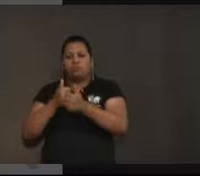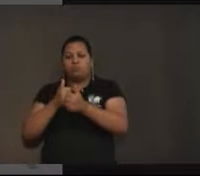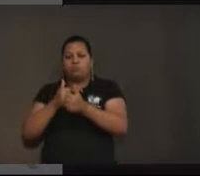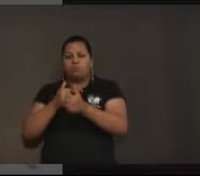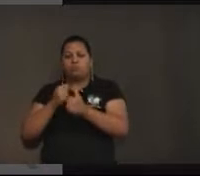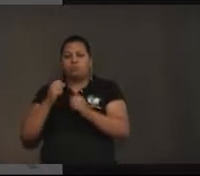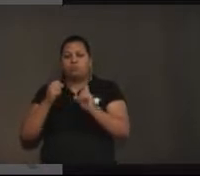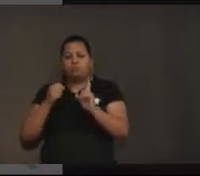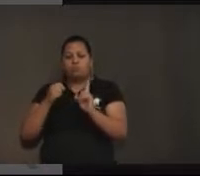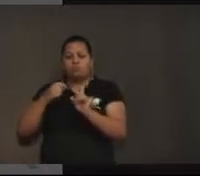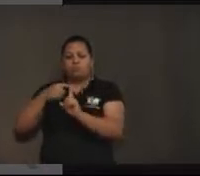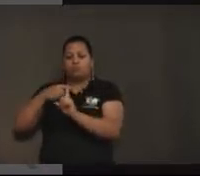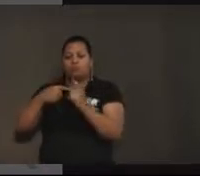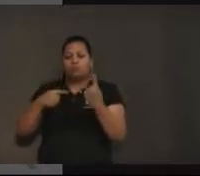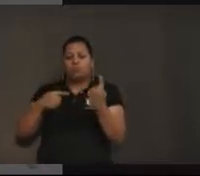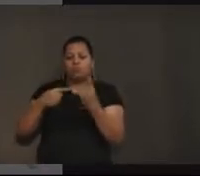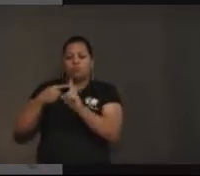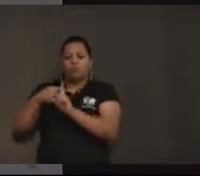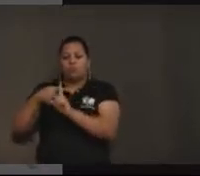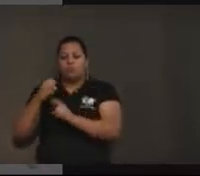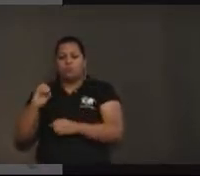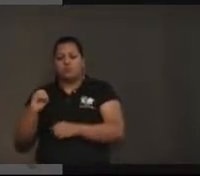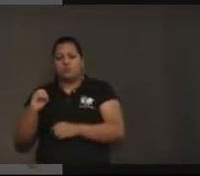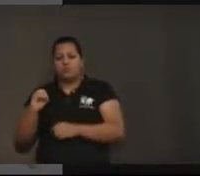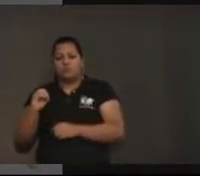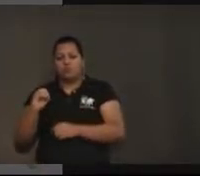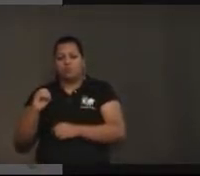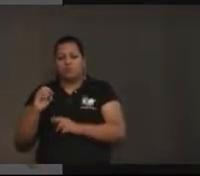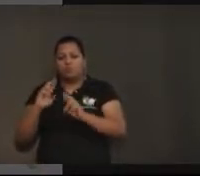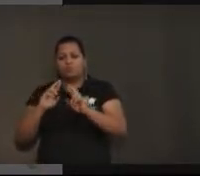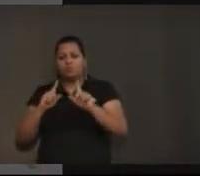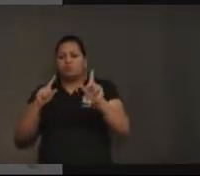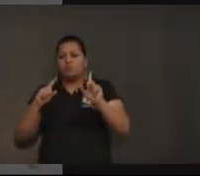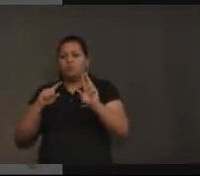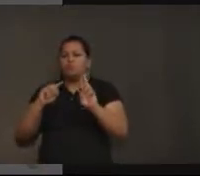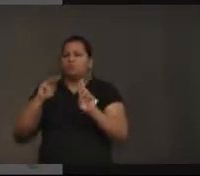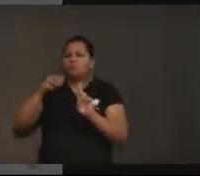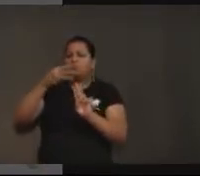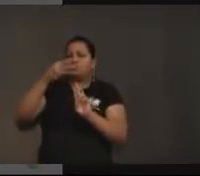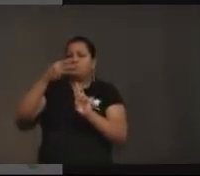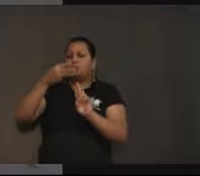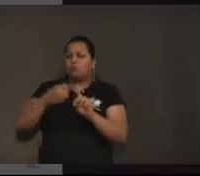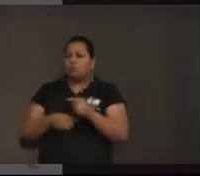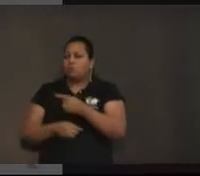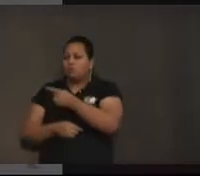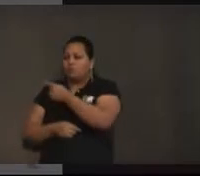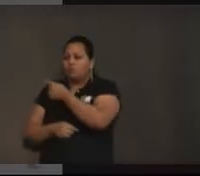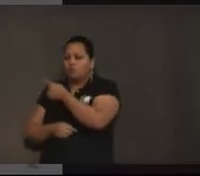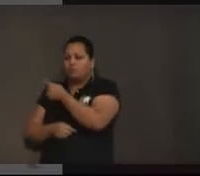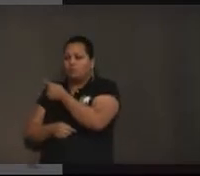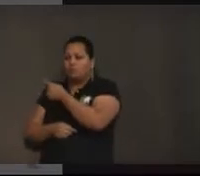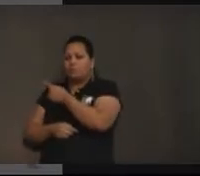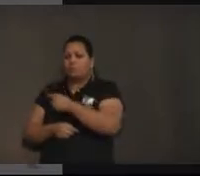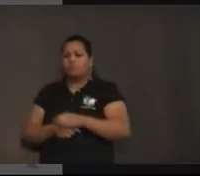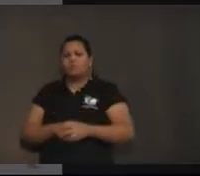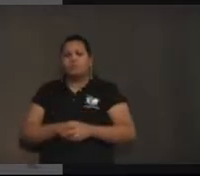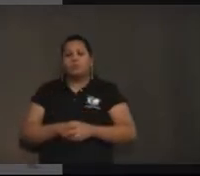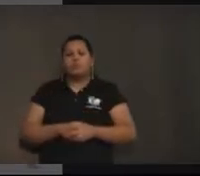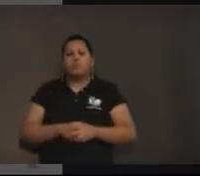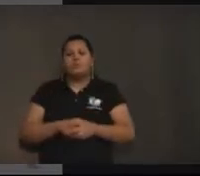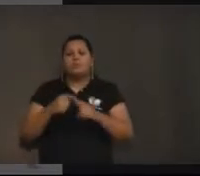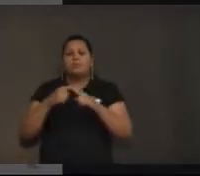zero você tá com o Ao Cubo mas quando você tá longe do zero é muito grande você tá de uma forma linear você tá com u